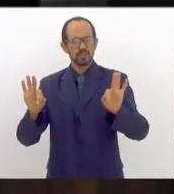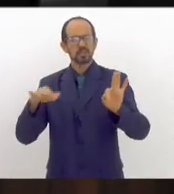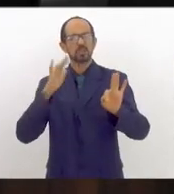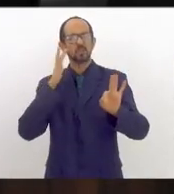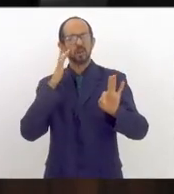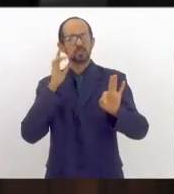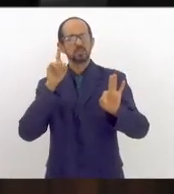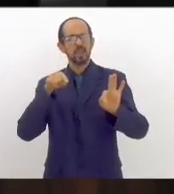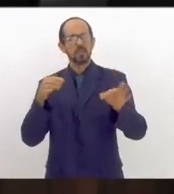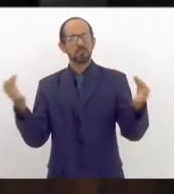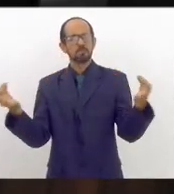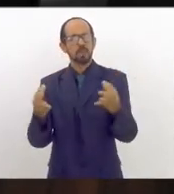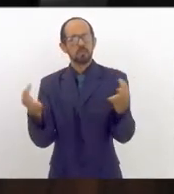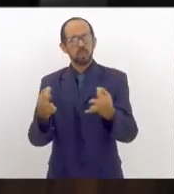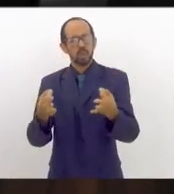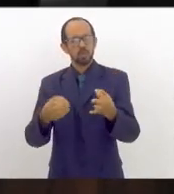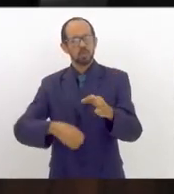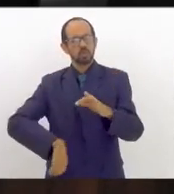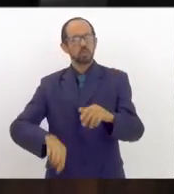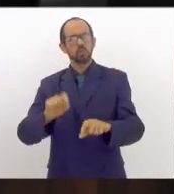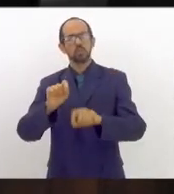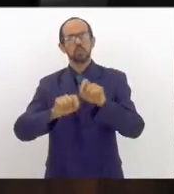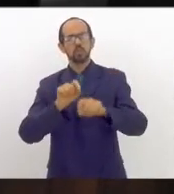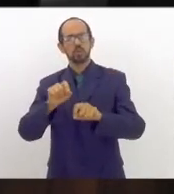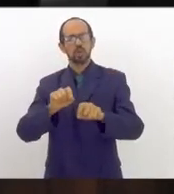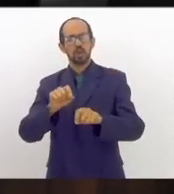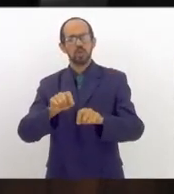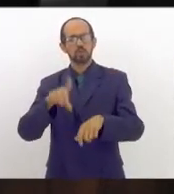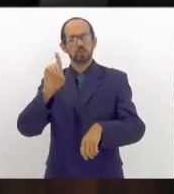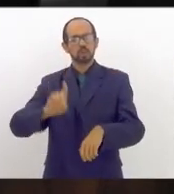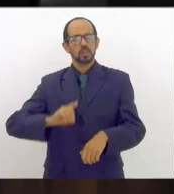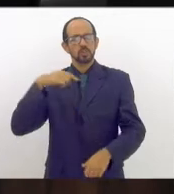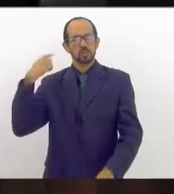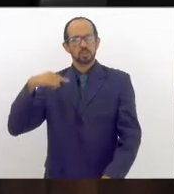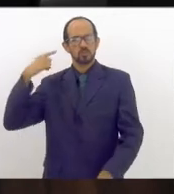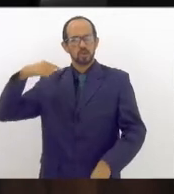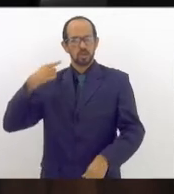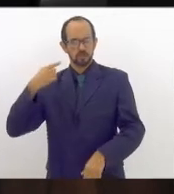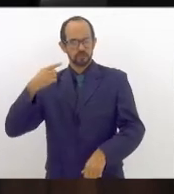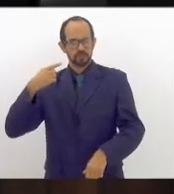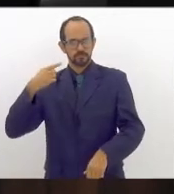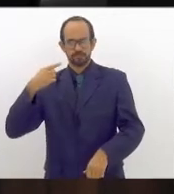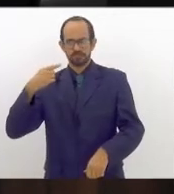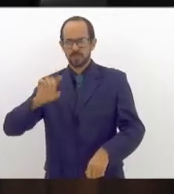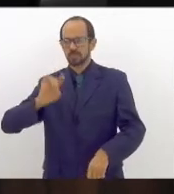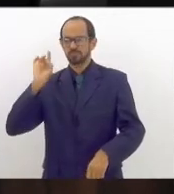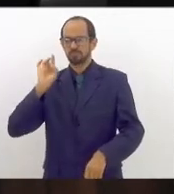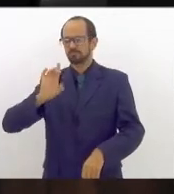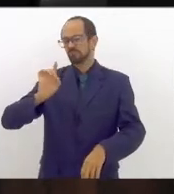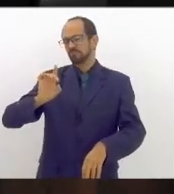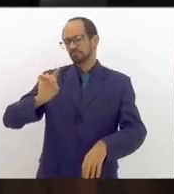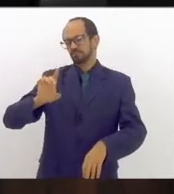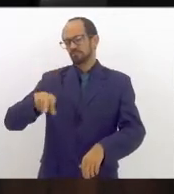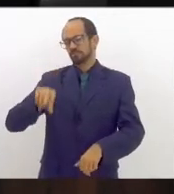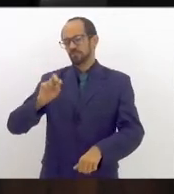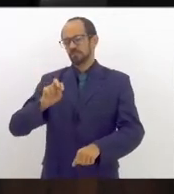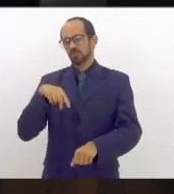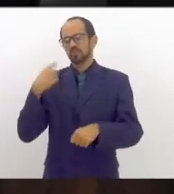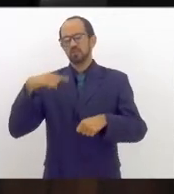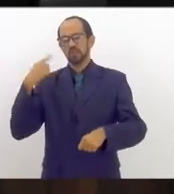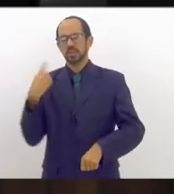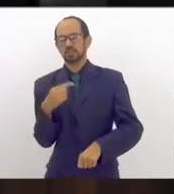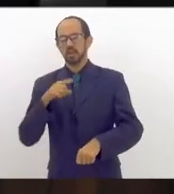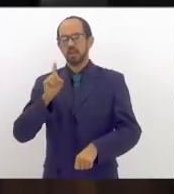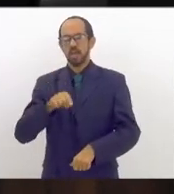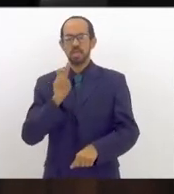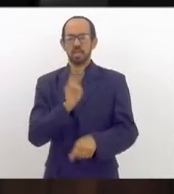perfeição o Ofício de advogar a nobreza da advocacia se dá na defesa dos vulneráveis